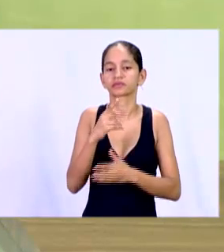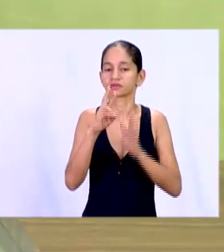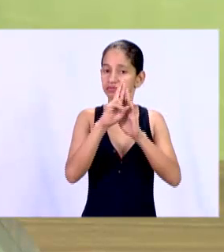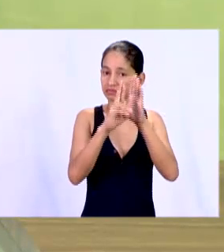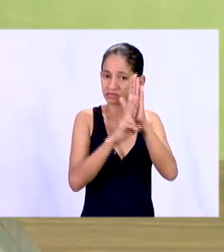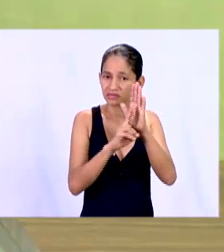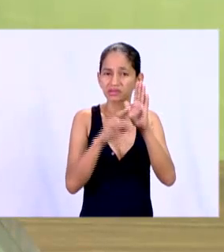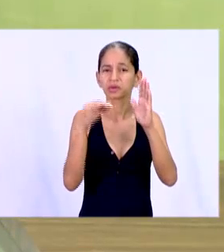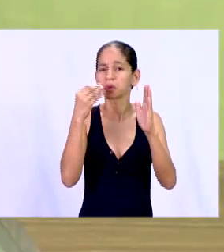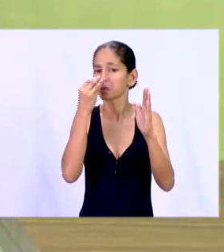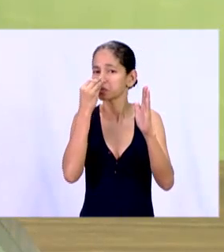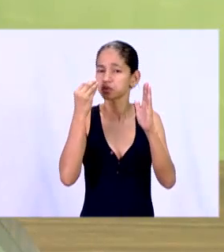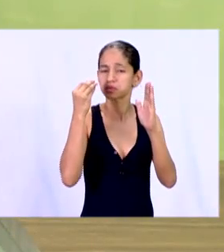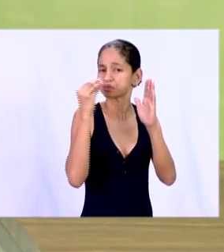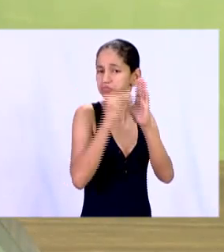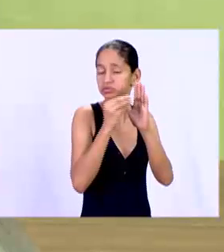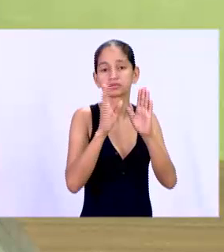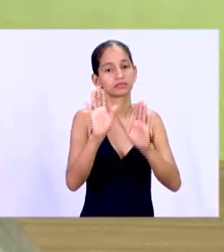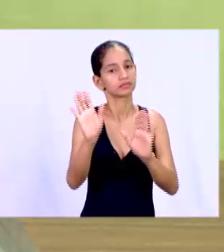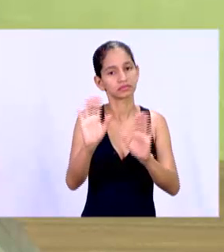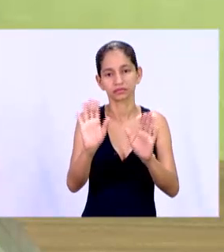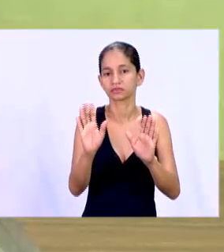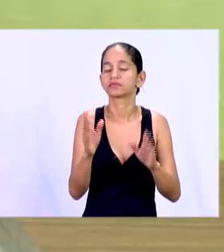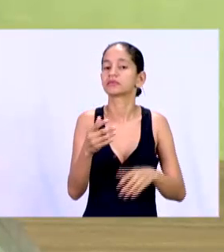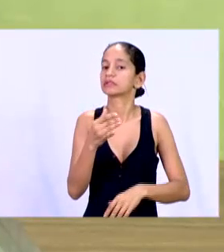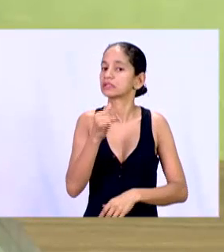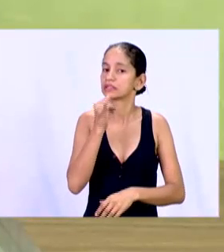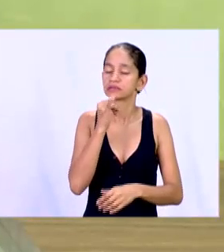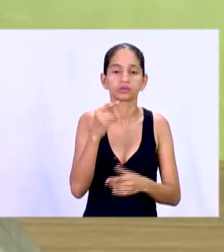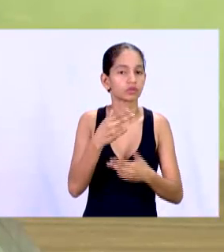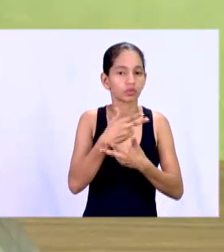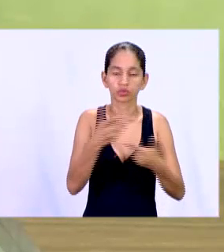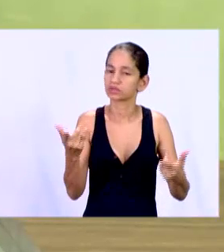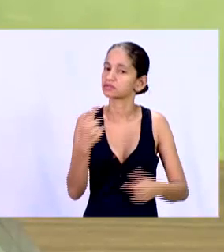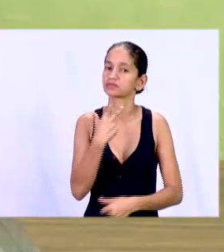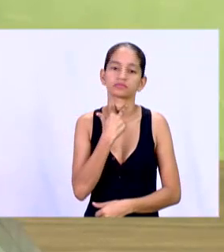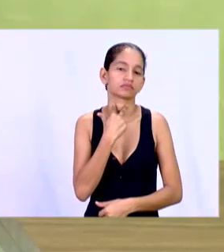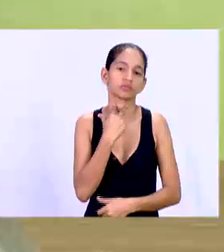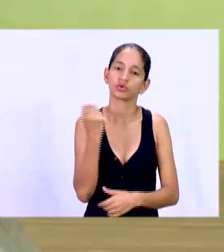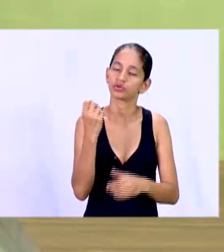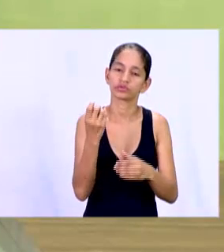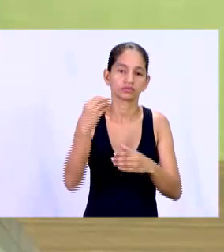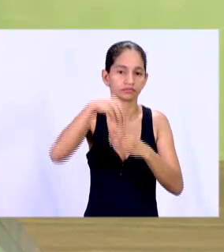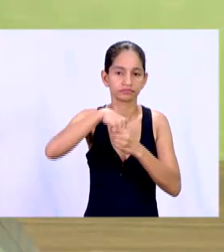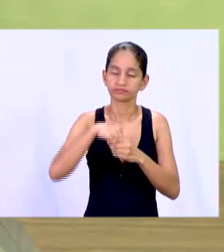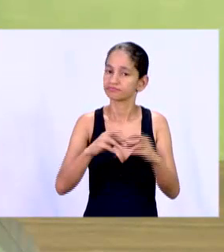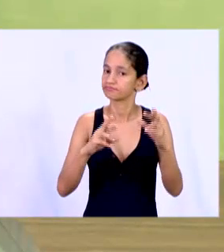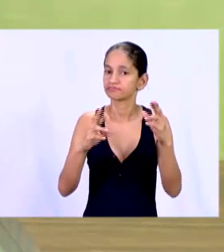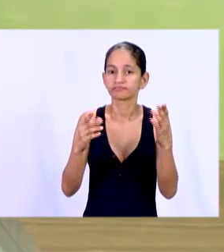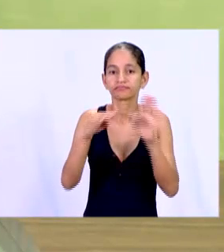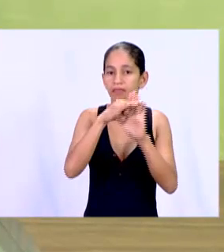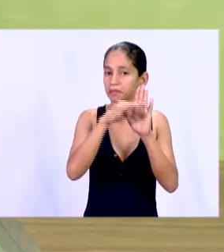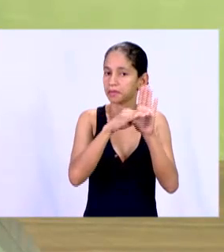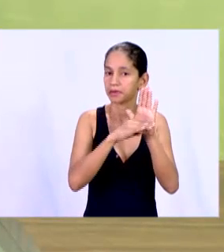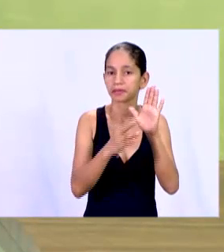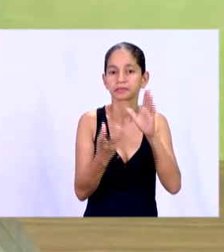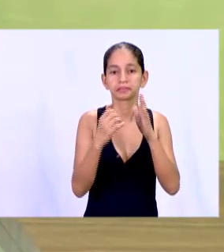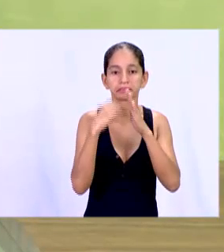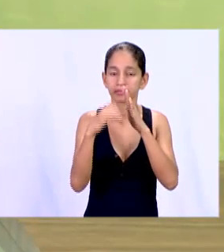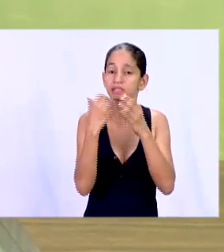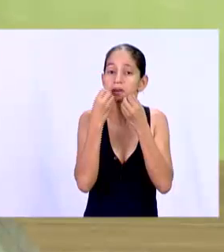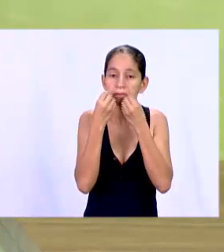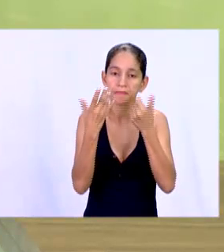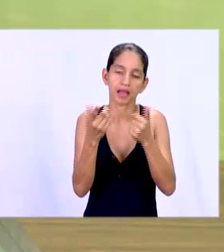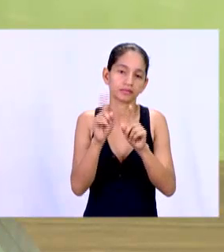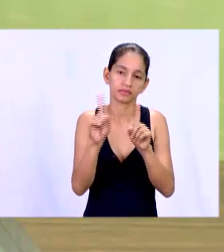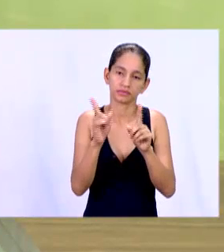empresa. Isso seriam atitudes que não caberiam dentro da perspectiva de empresa, né? A